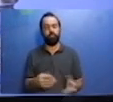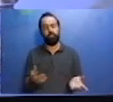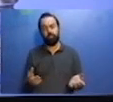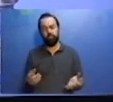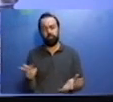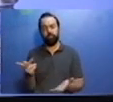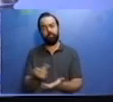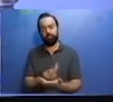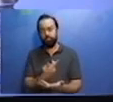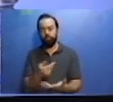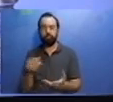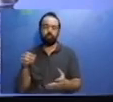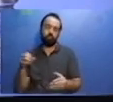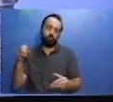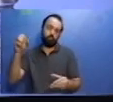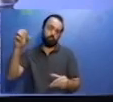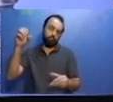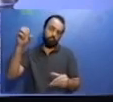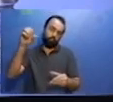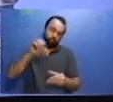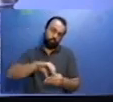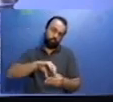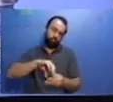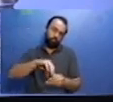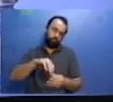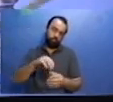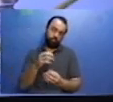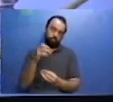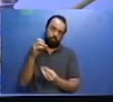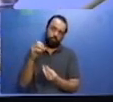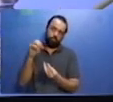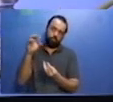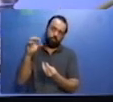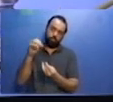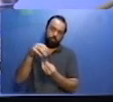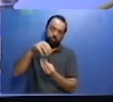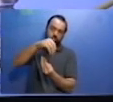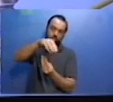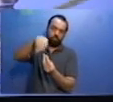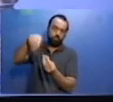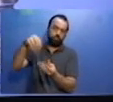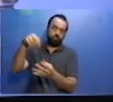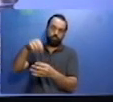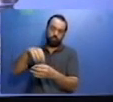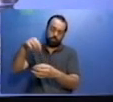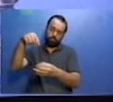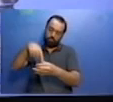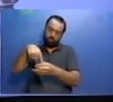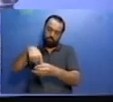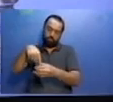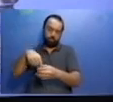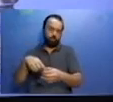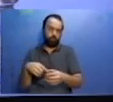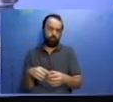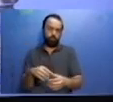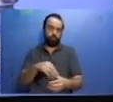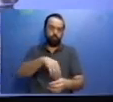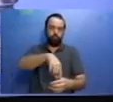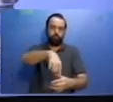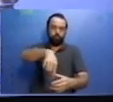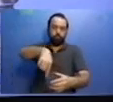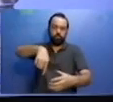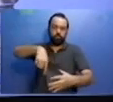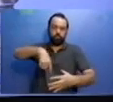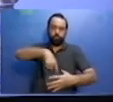acidentalmente, caiu um esporo de fungo bem no meio da placa. E ele percebeu que, ao redor desse esporo